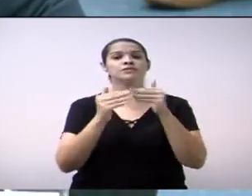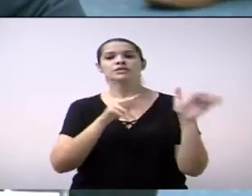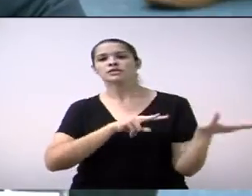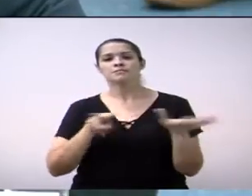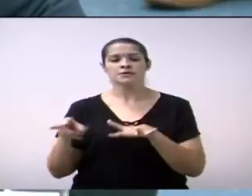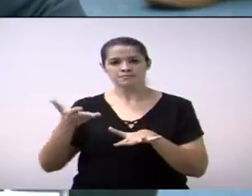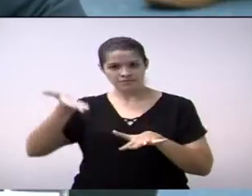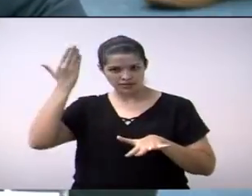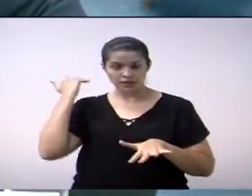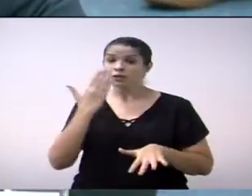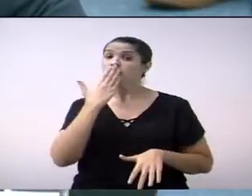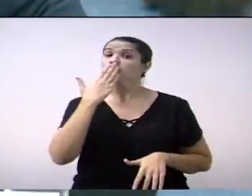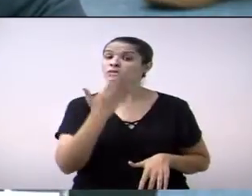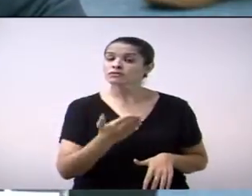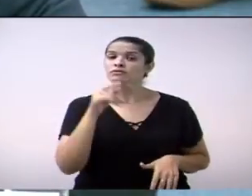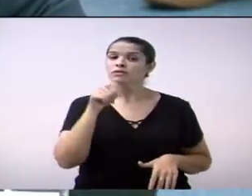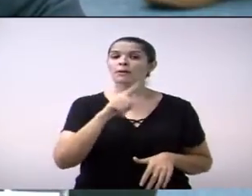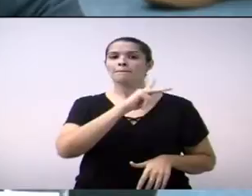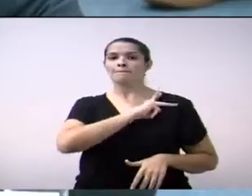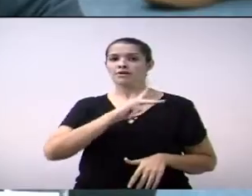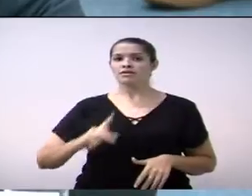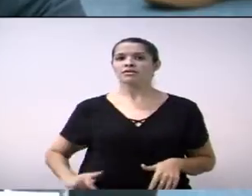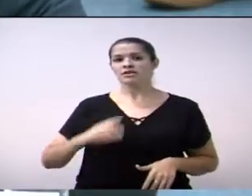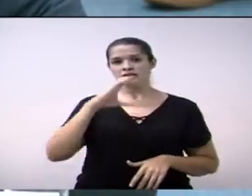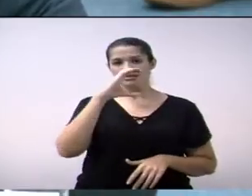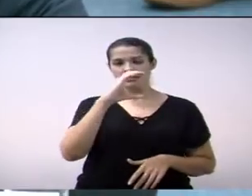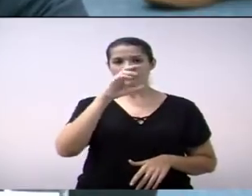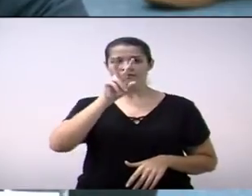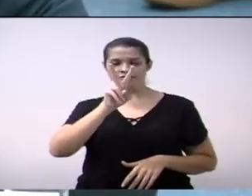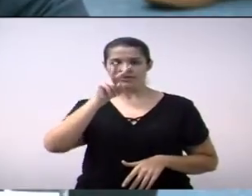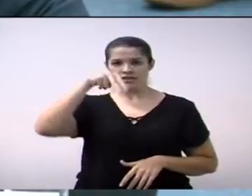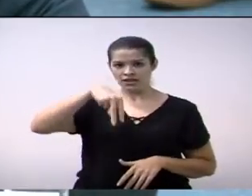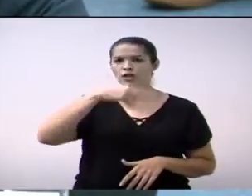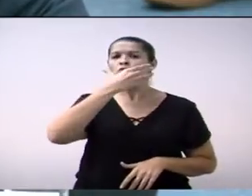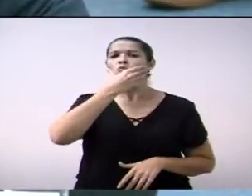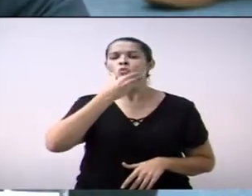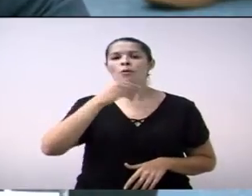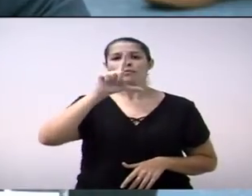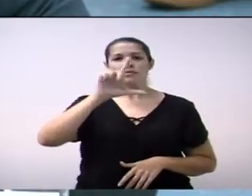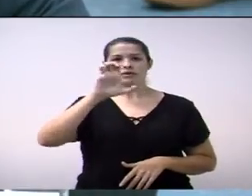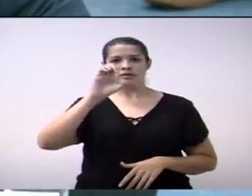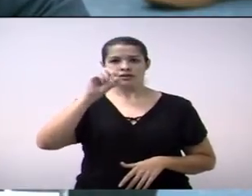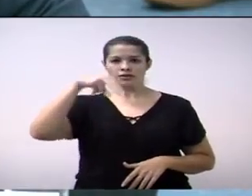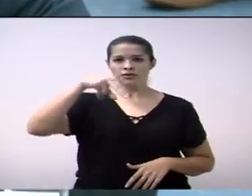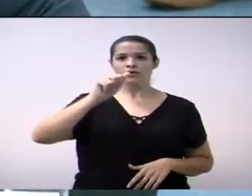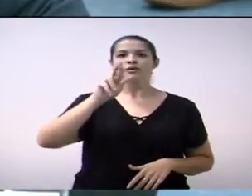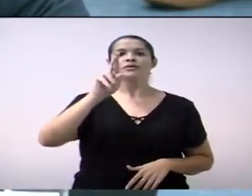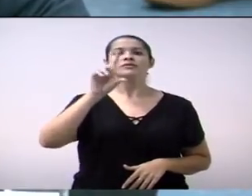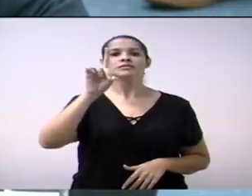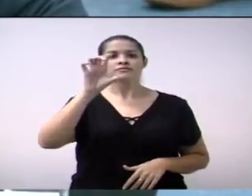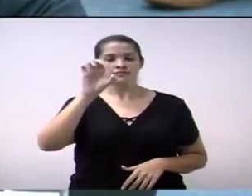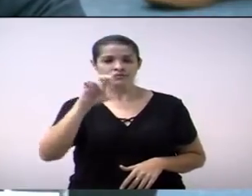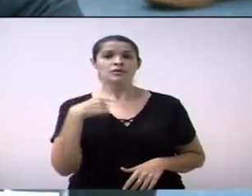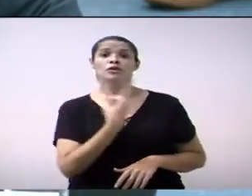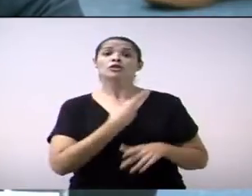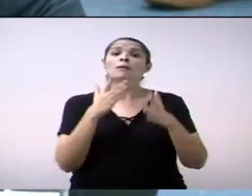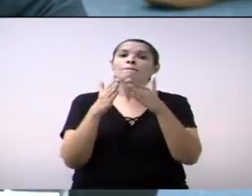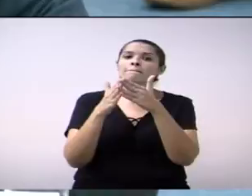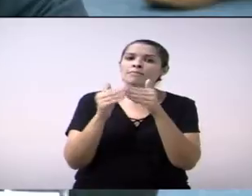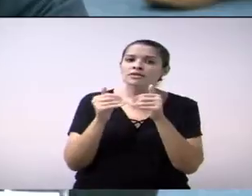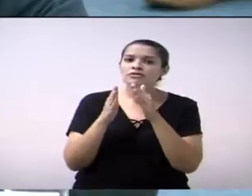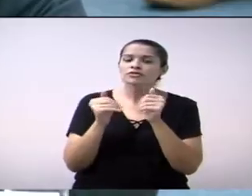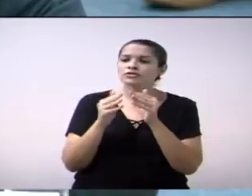passada diretamente ao presidente da CVM, senhor Leonardo Porciúncula Gomes Pereira, que com